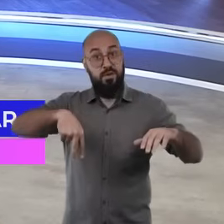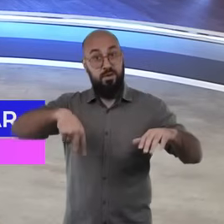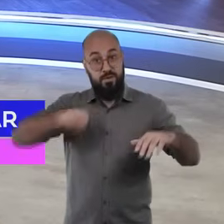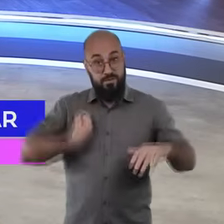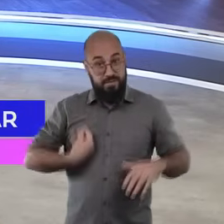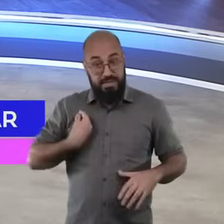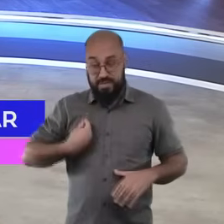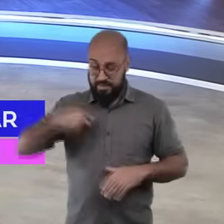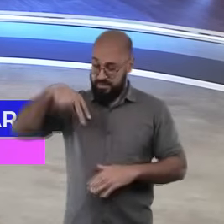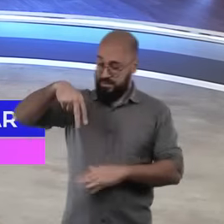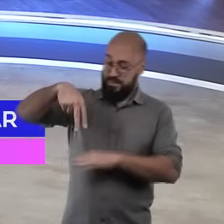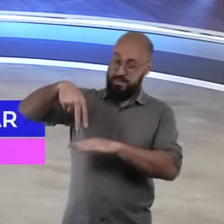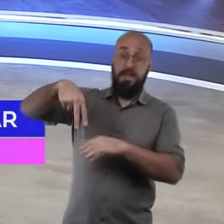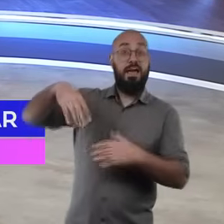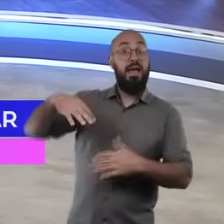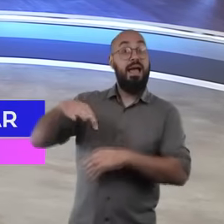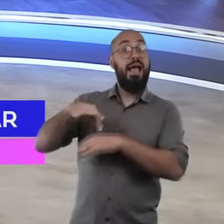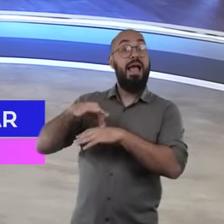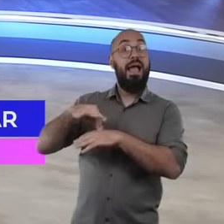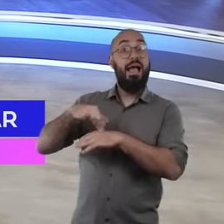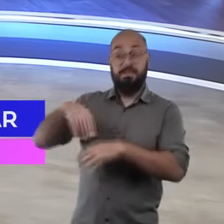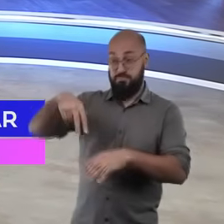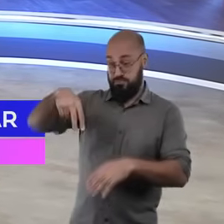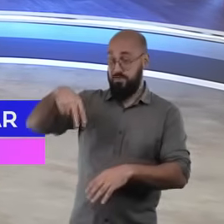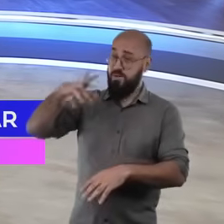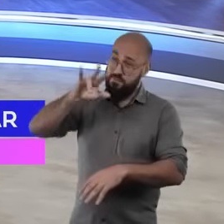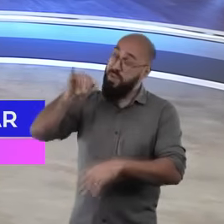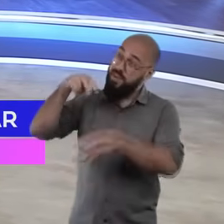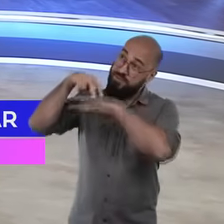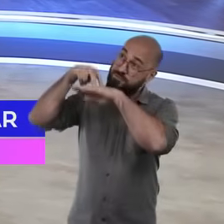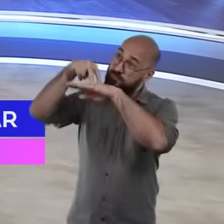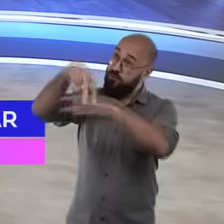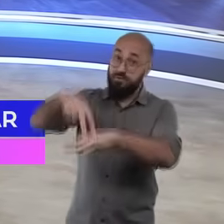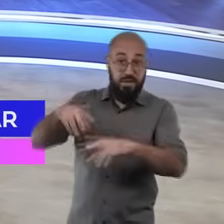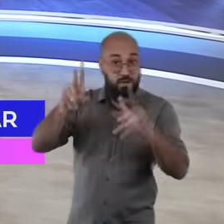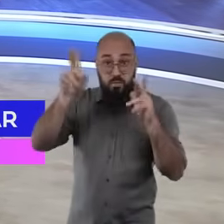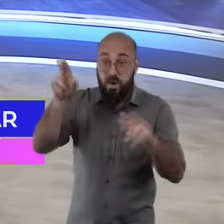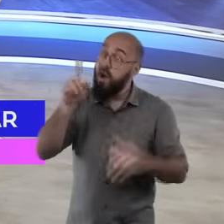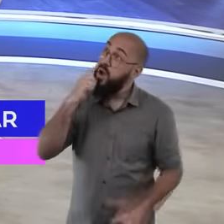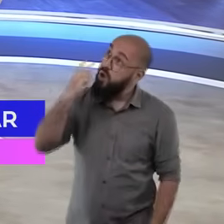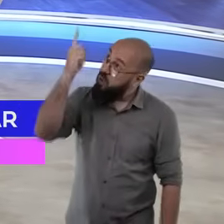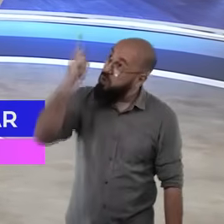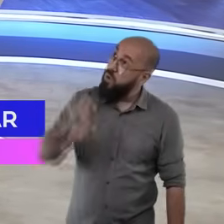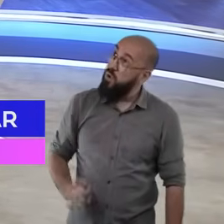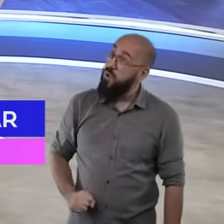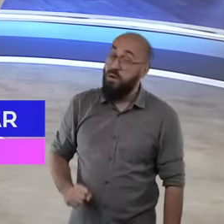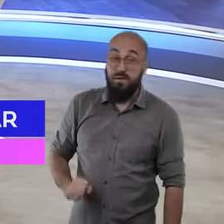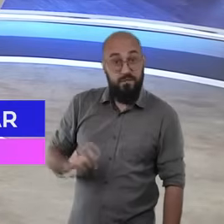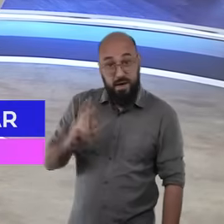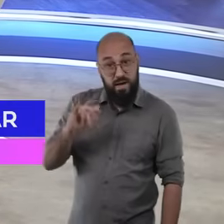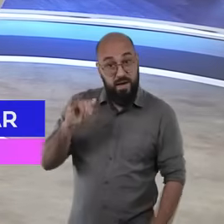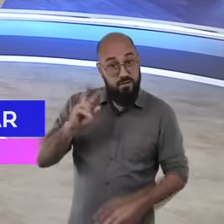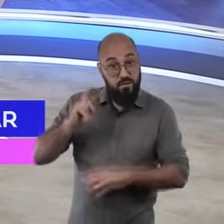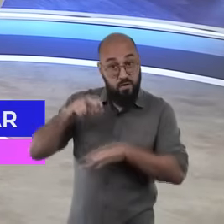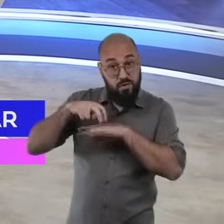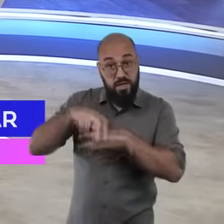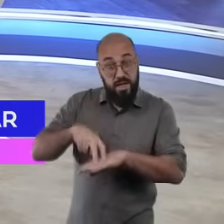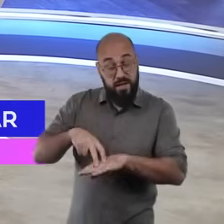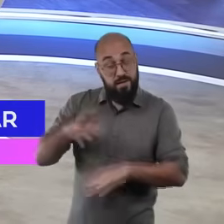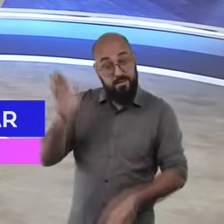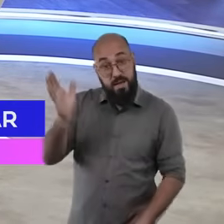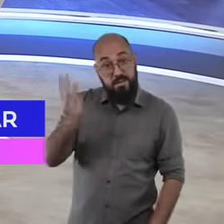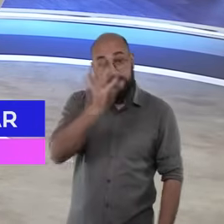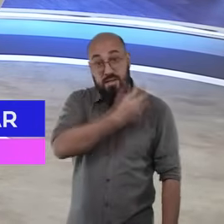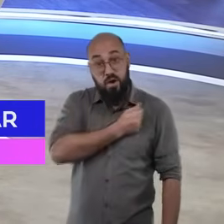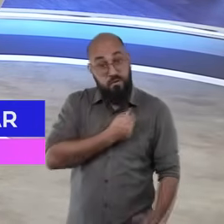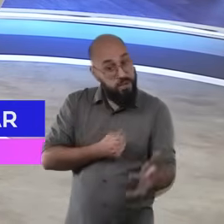Esse mesmo Jesus, diz o texto bíblico, ele voltará da forma como ele foi. Ele vem para te